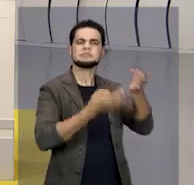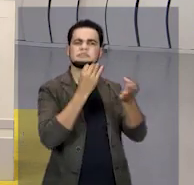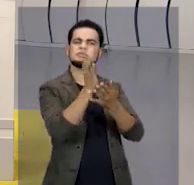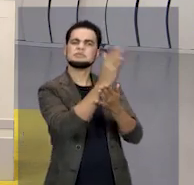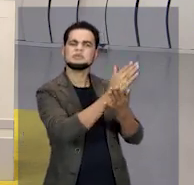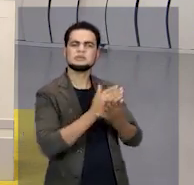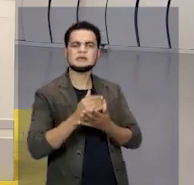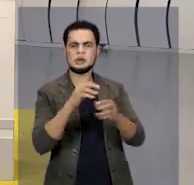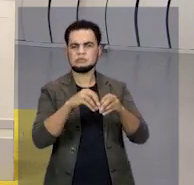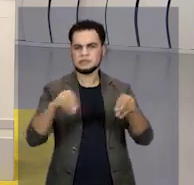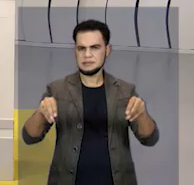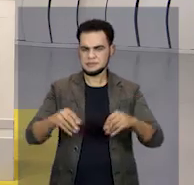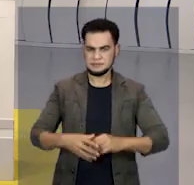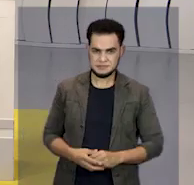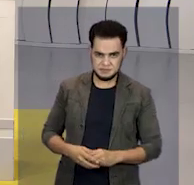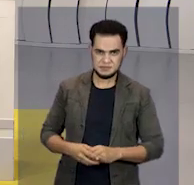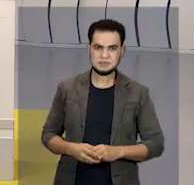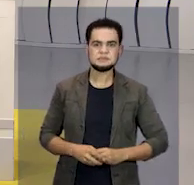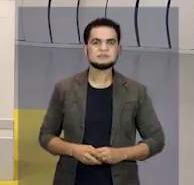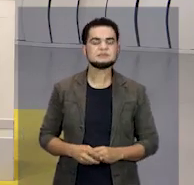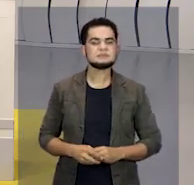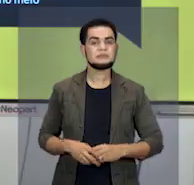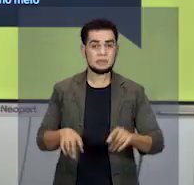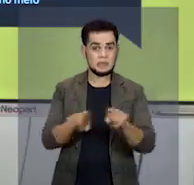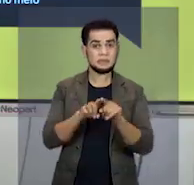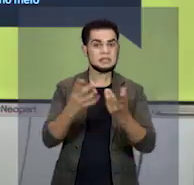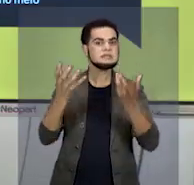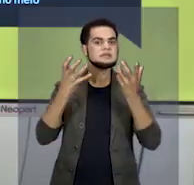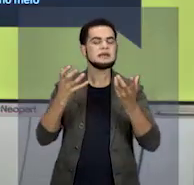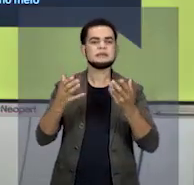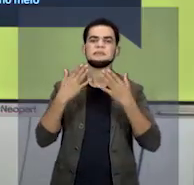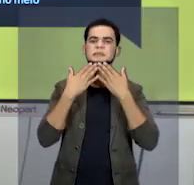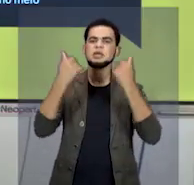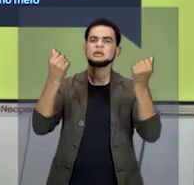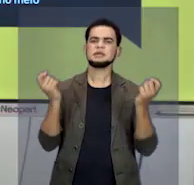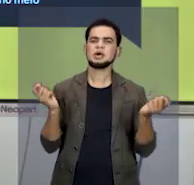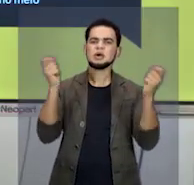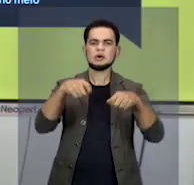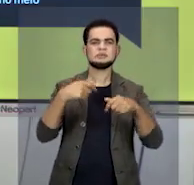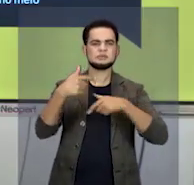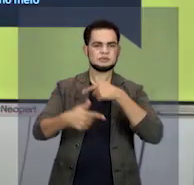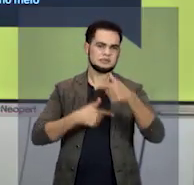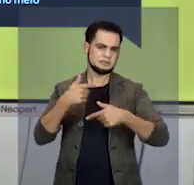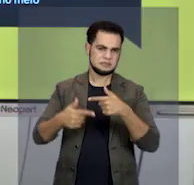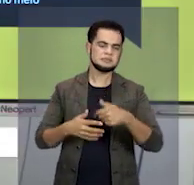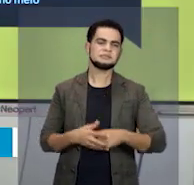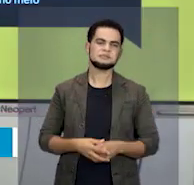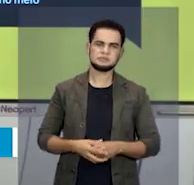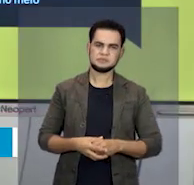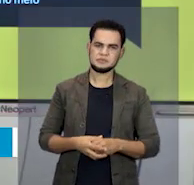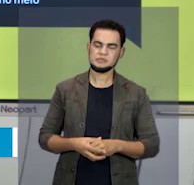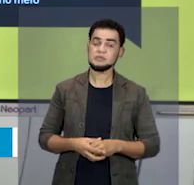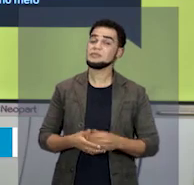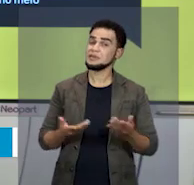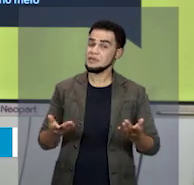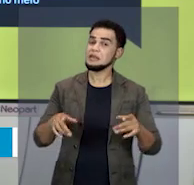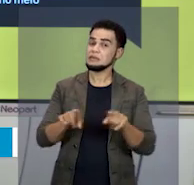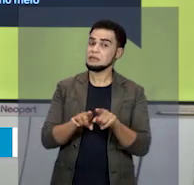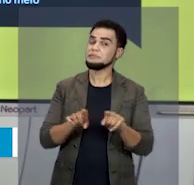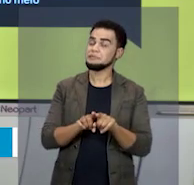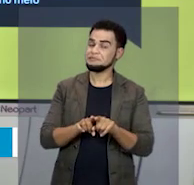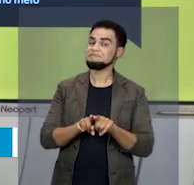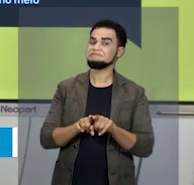perfeito? Além disso, as melhorias de condições de trabalho, que também é uma questão que envolve aí